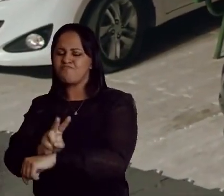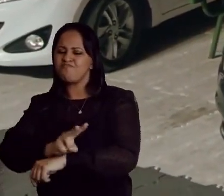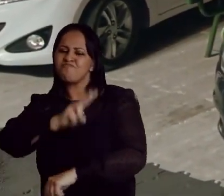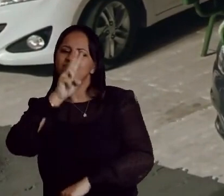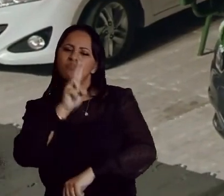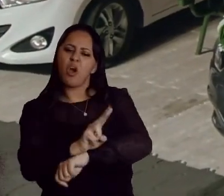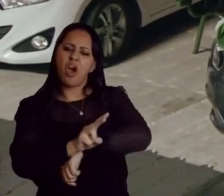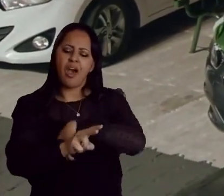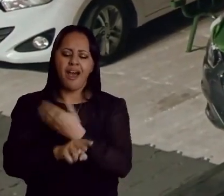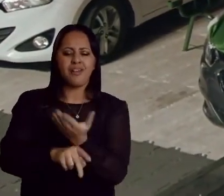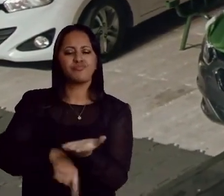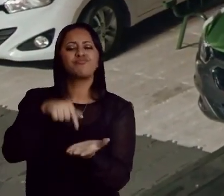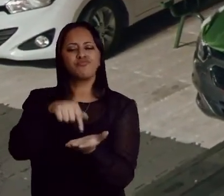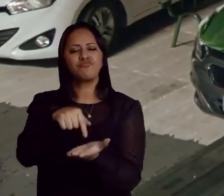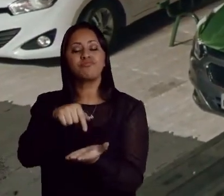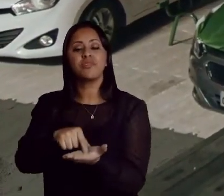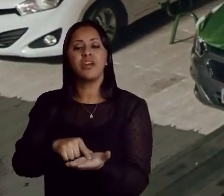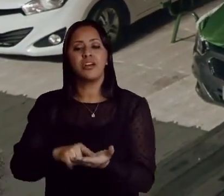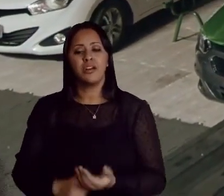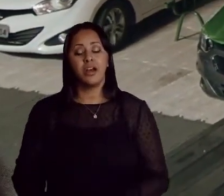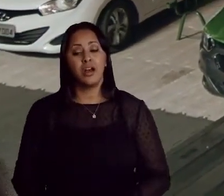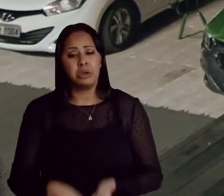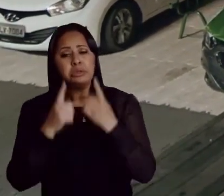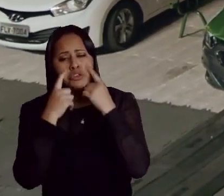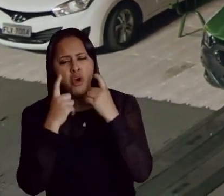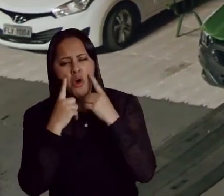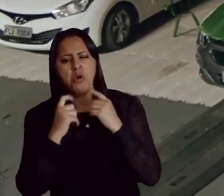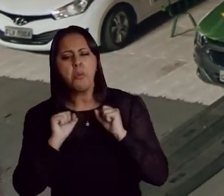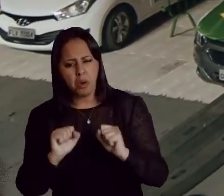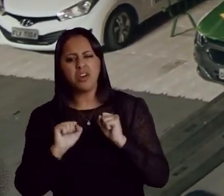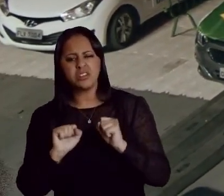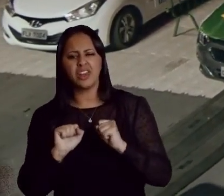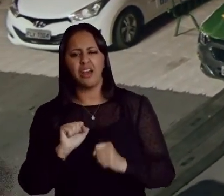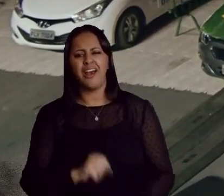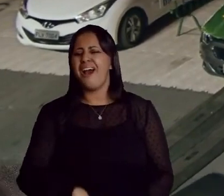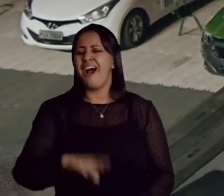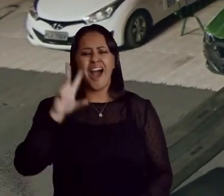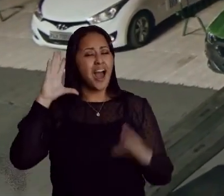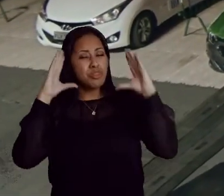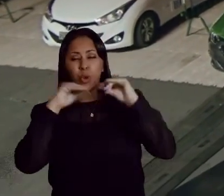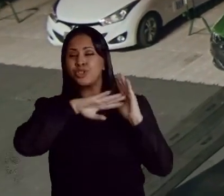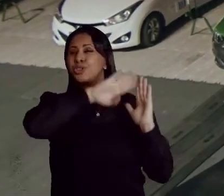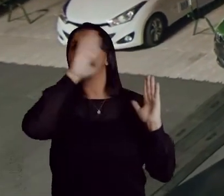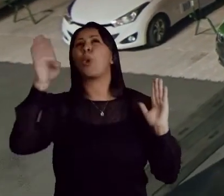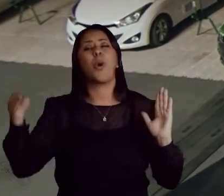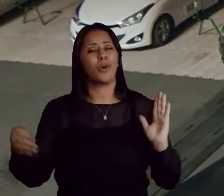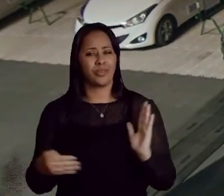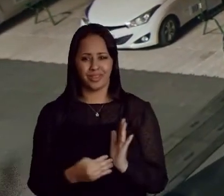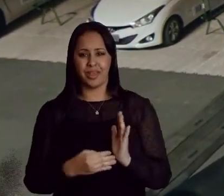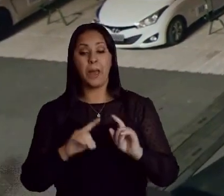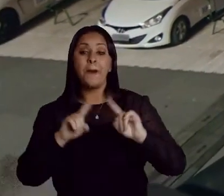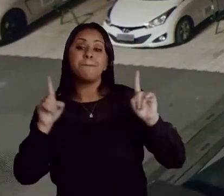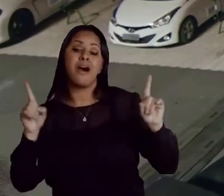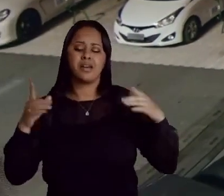palma de suas mãos. Olha o que o salmista diz: o choro dura uma noite, mas a alegria